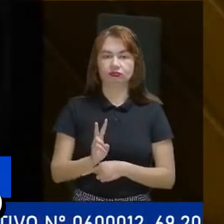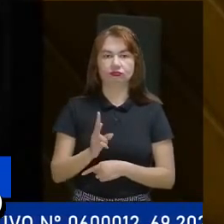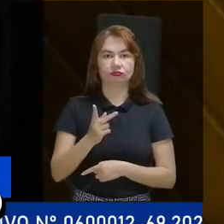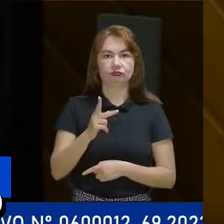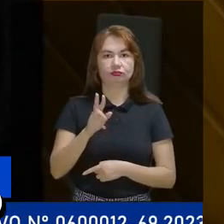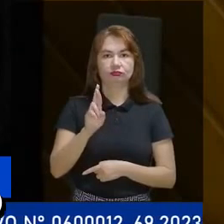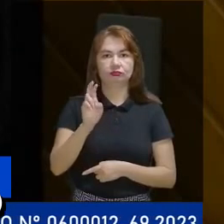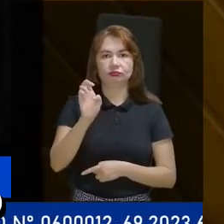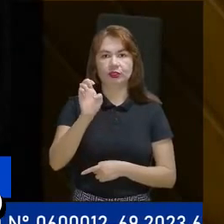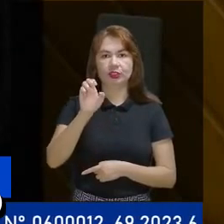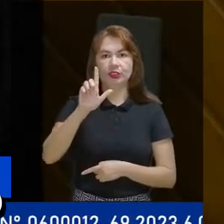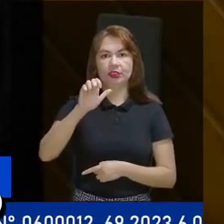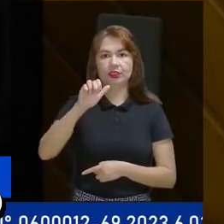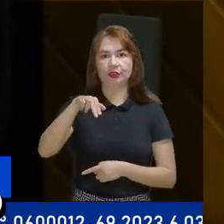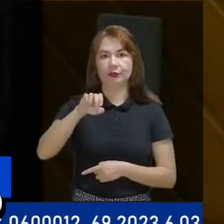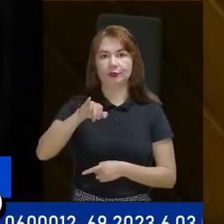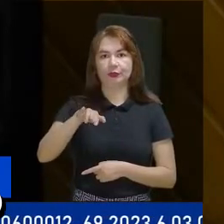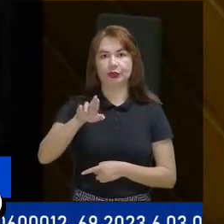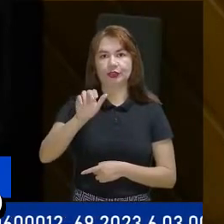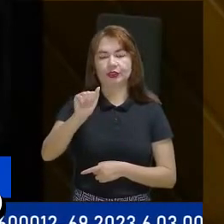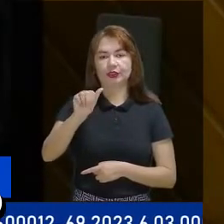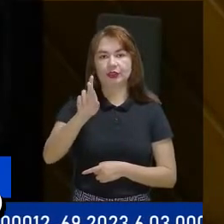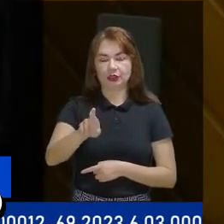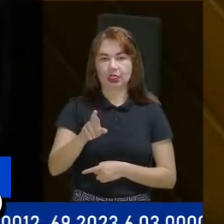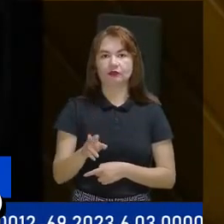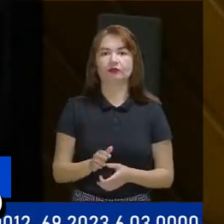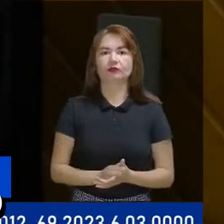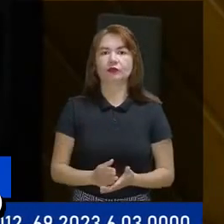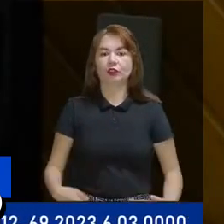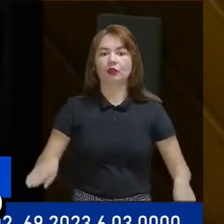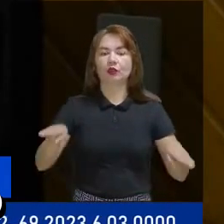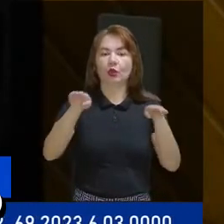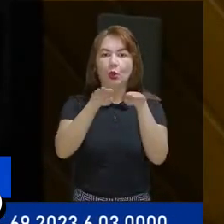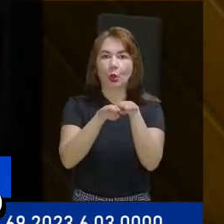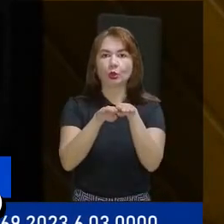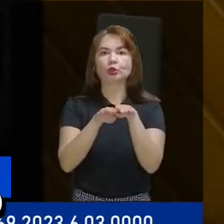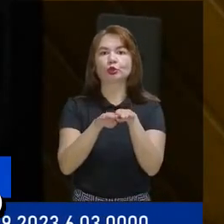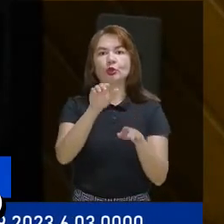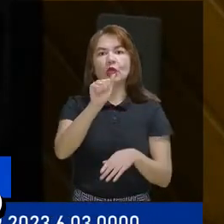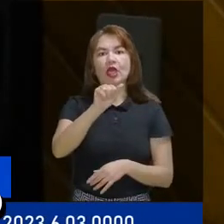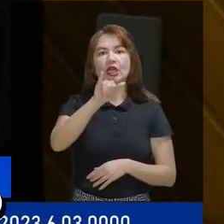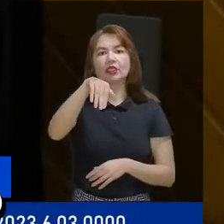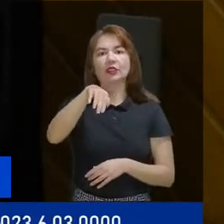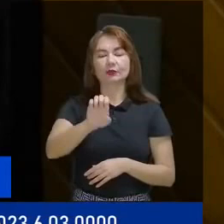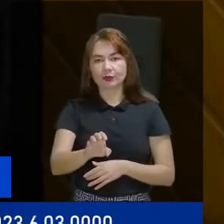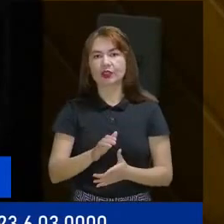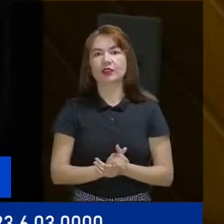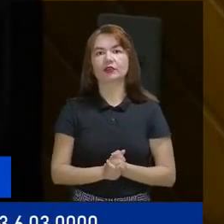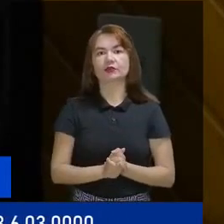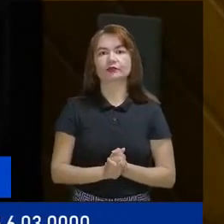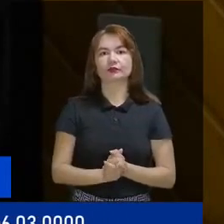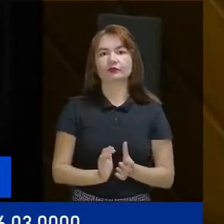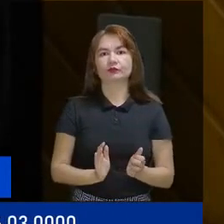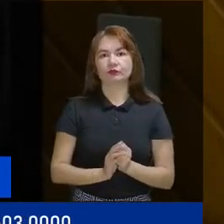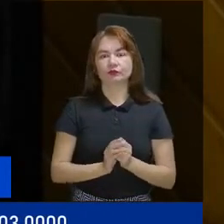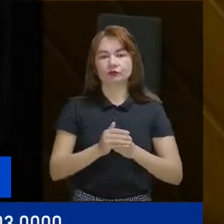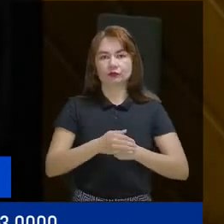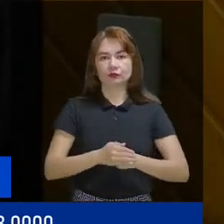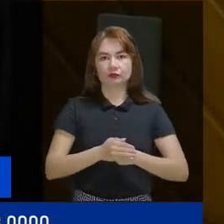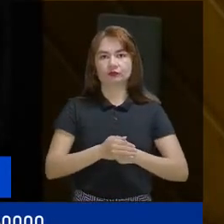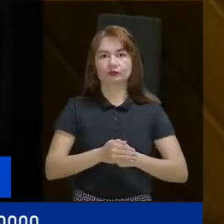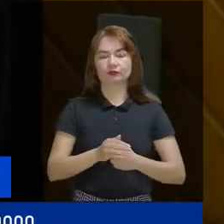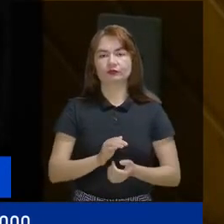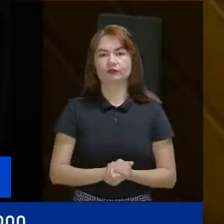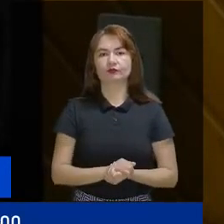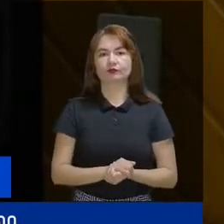de julgamento, decorrente do não julgamento em conjunto das ações conexas. Item 2. De obscuridade no argumento